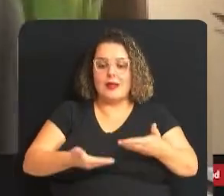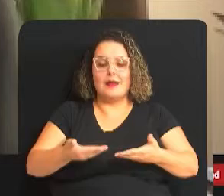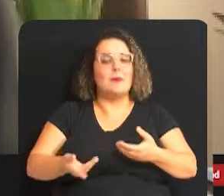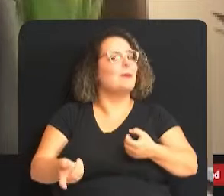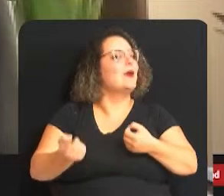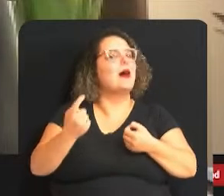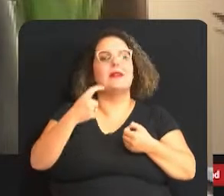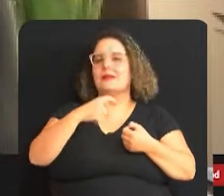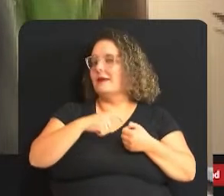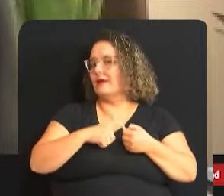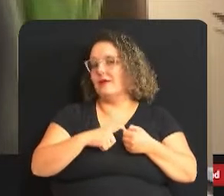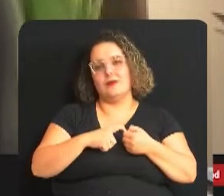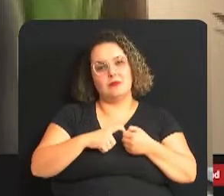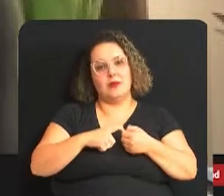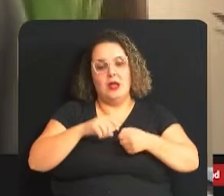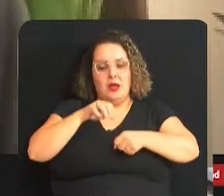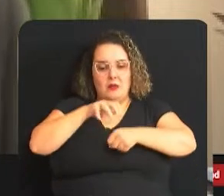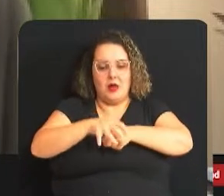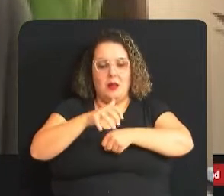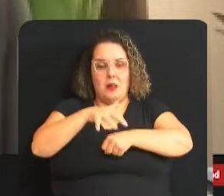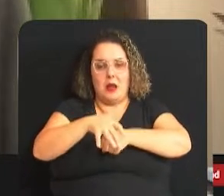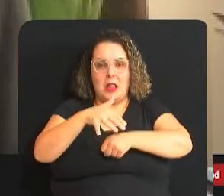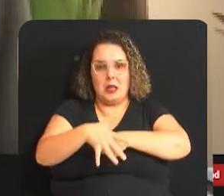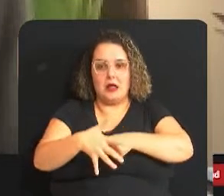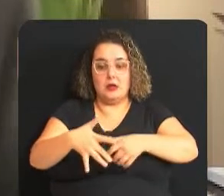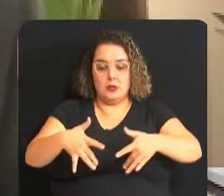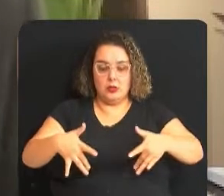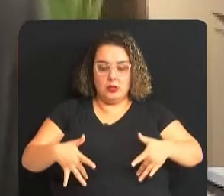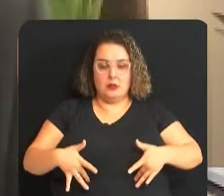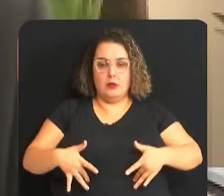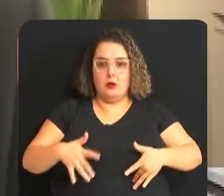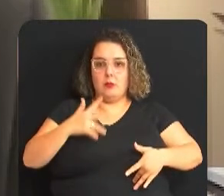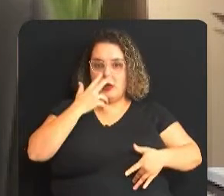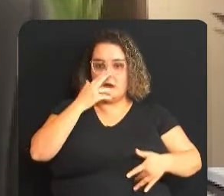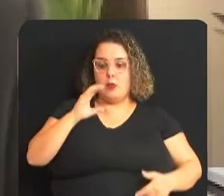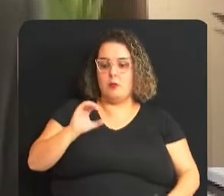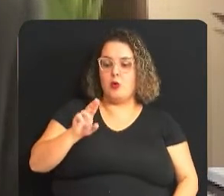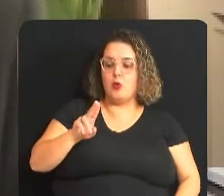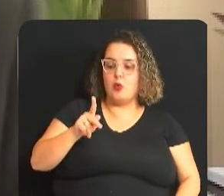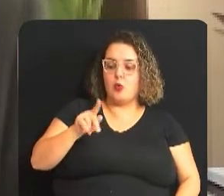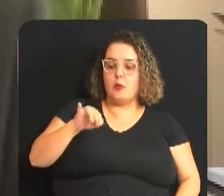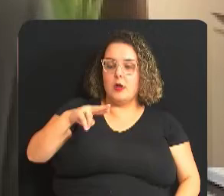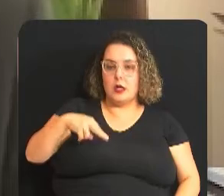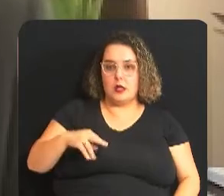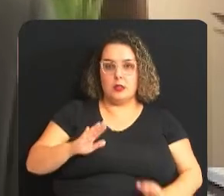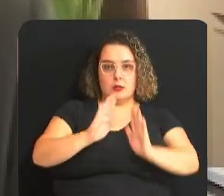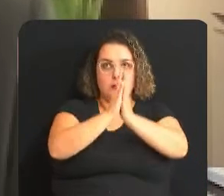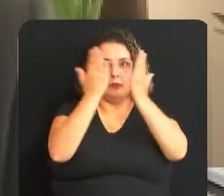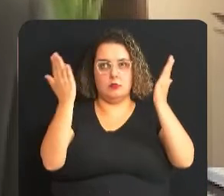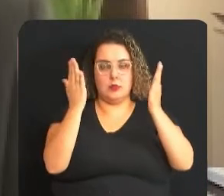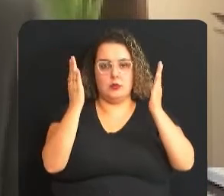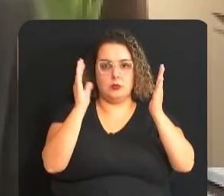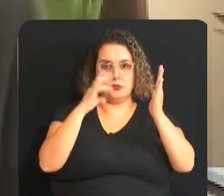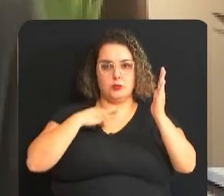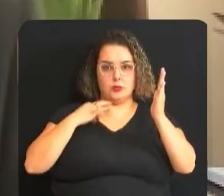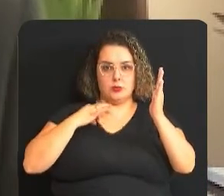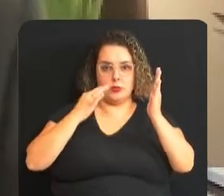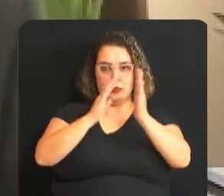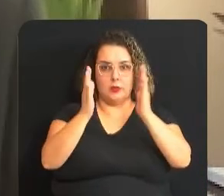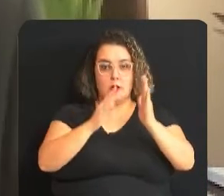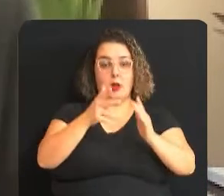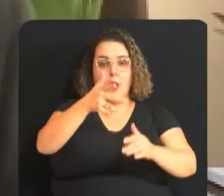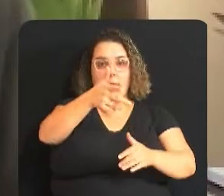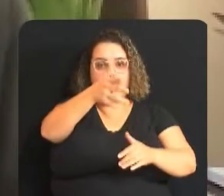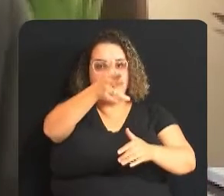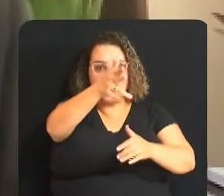Porque uma infecção de urina, infecção dos rins, é que nem cupim no guarda-roupa. É cupim, ele está comendo lá dentro. Eu matei o cupim, mas ele